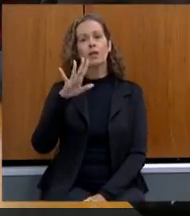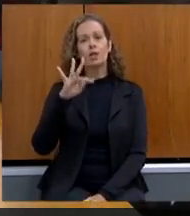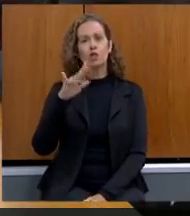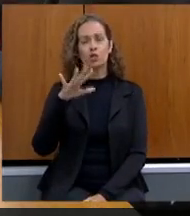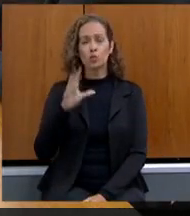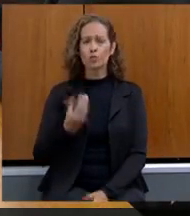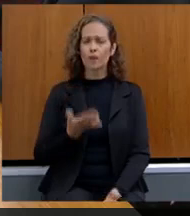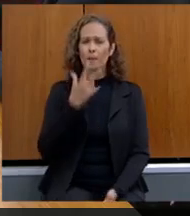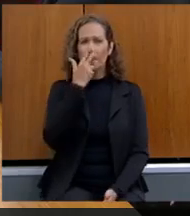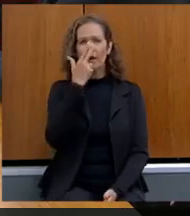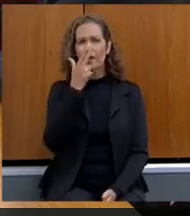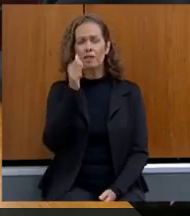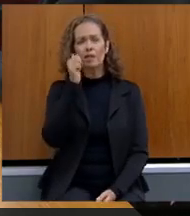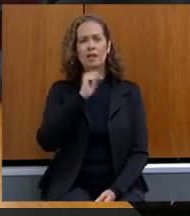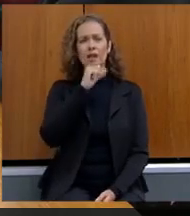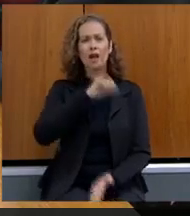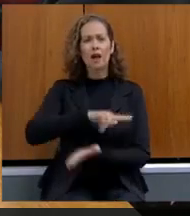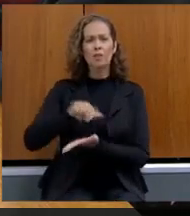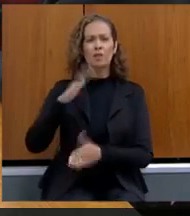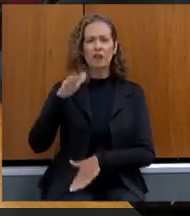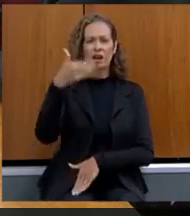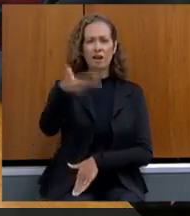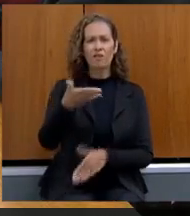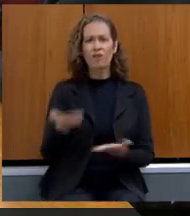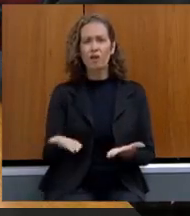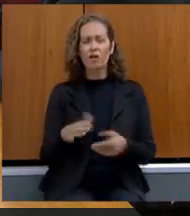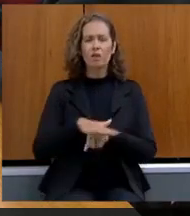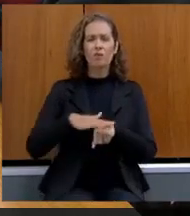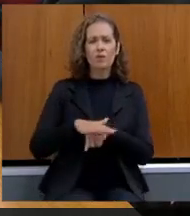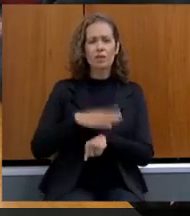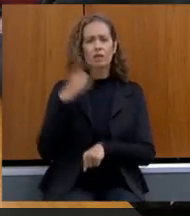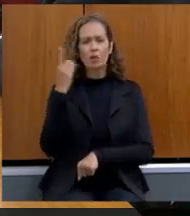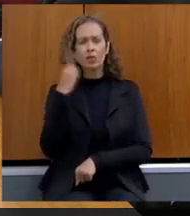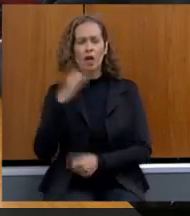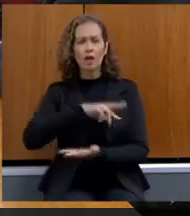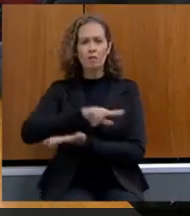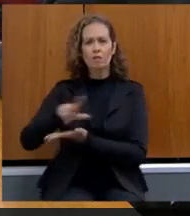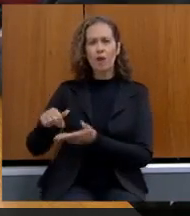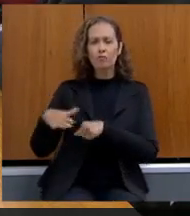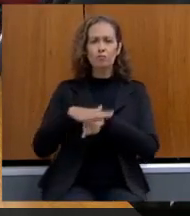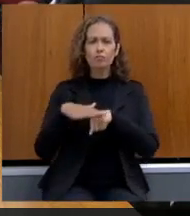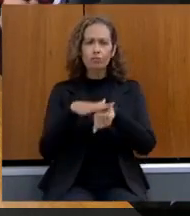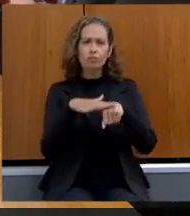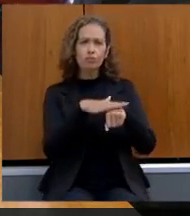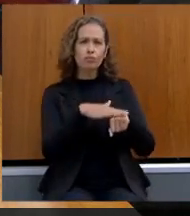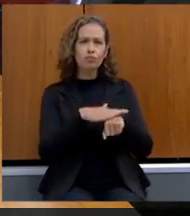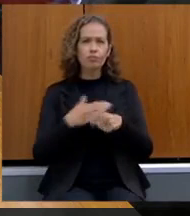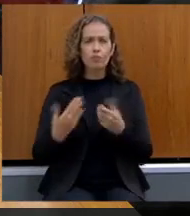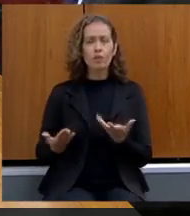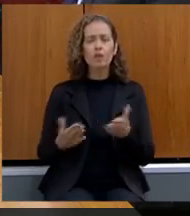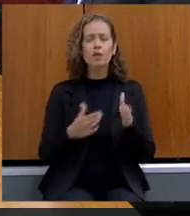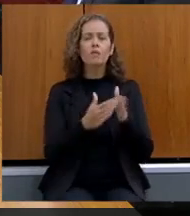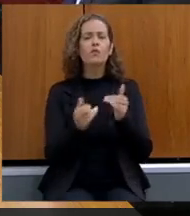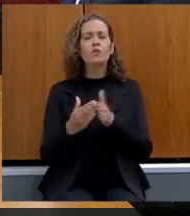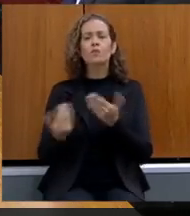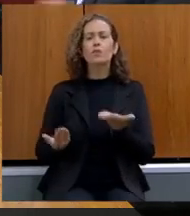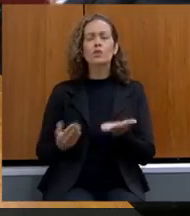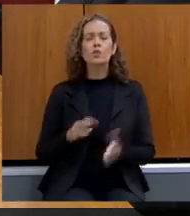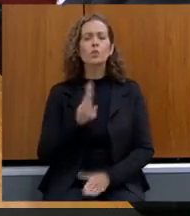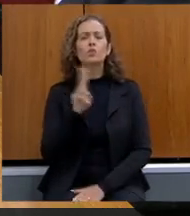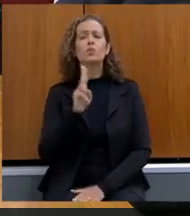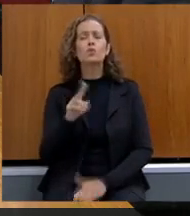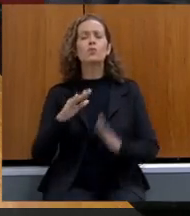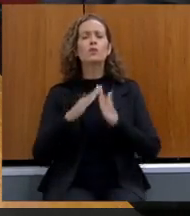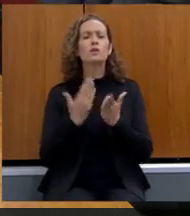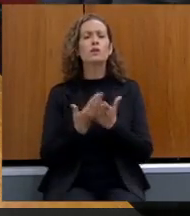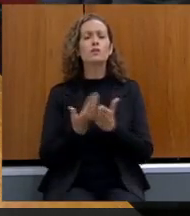que as mães vão até que fora não sei se conversou até com tá conversando com todos os deputados que estão entrando aqui eu vou pedir para pegar o nome da escola aqui pegar tudo e